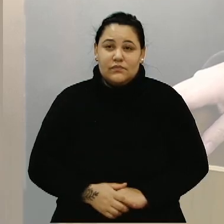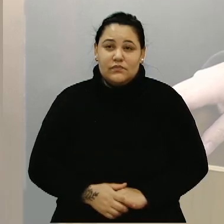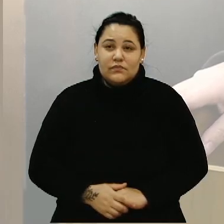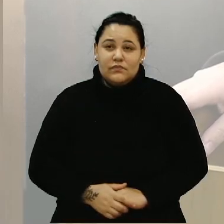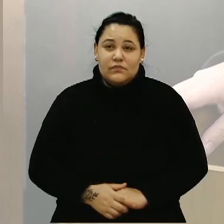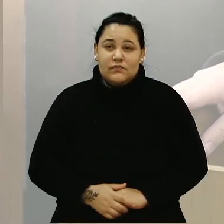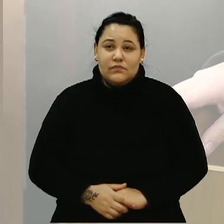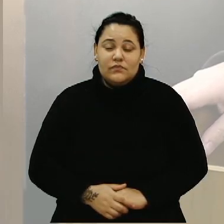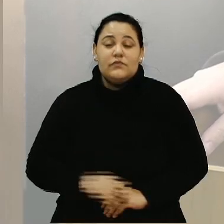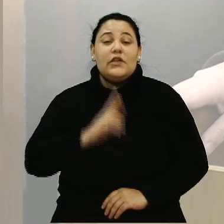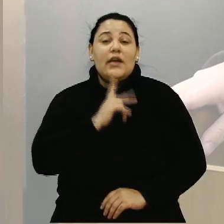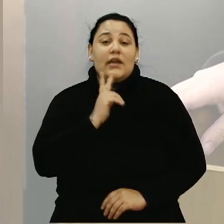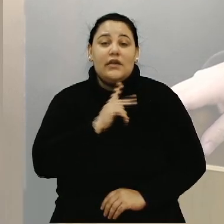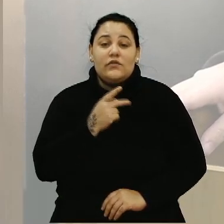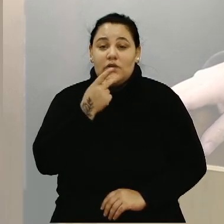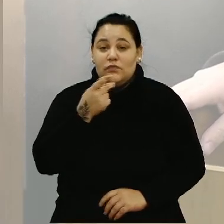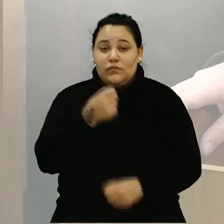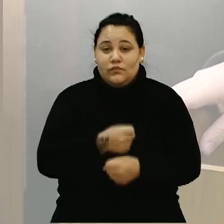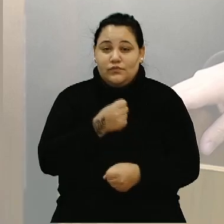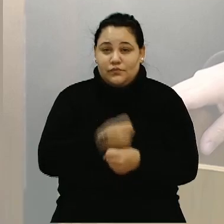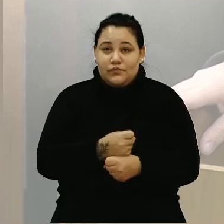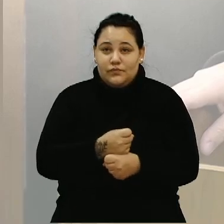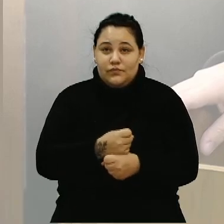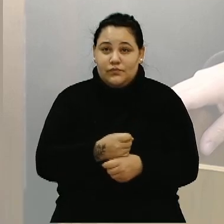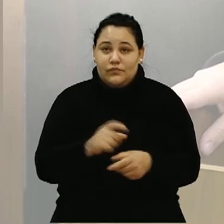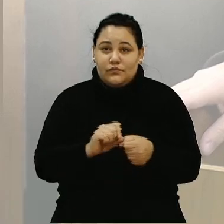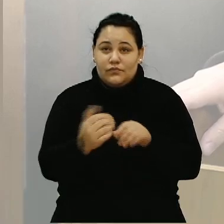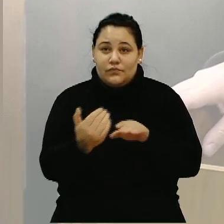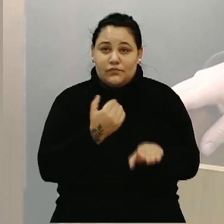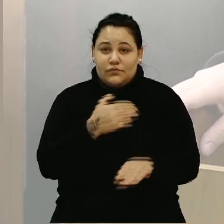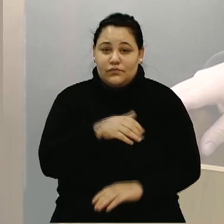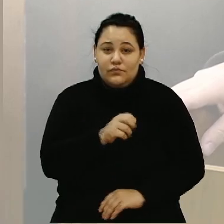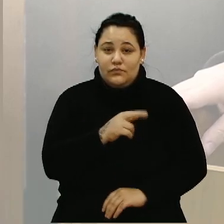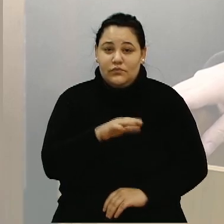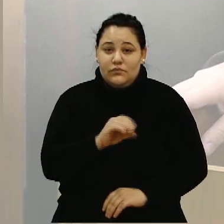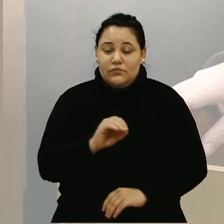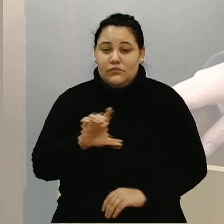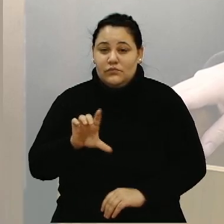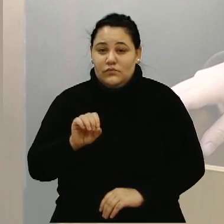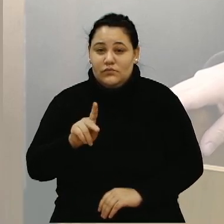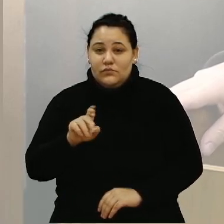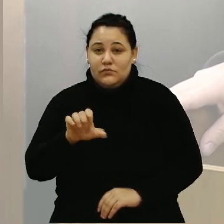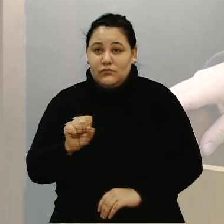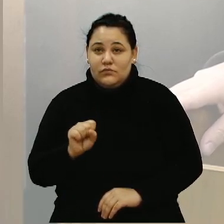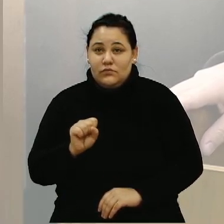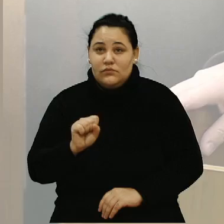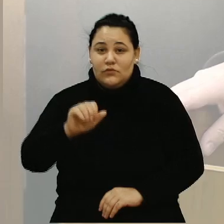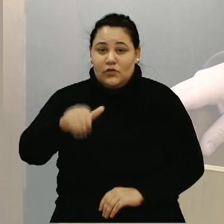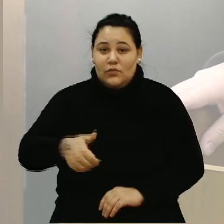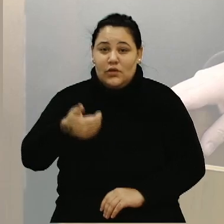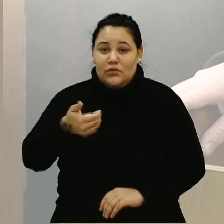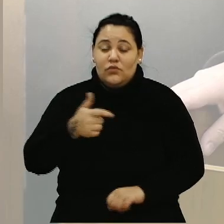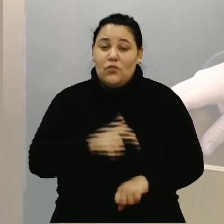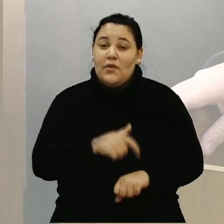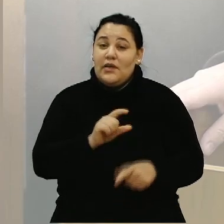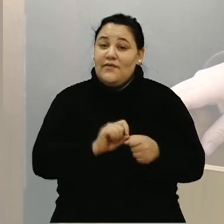O Renato falou de uma obra que estava feita na Avenida Mário Lopes, né, que estaria um buraco. Só que no momento que ele fez essa